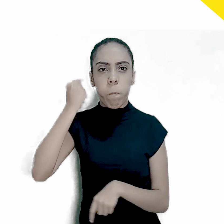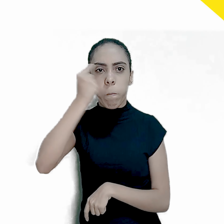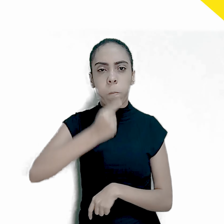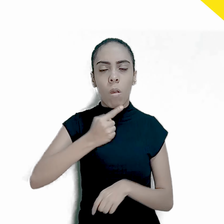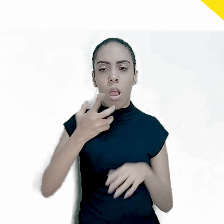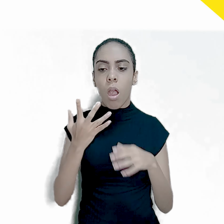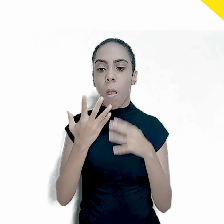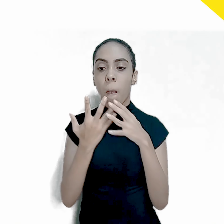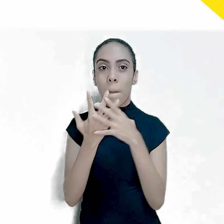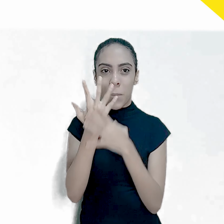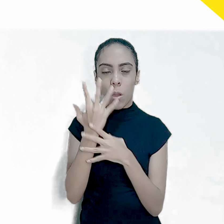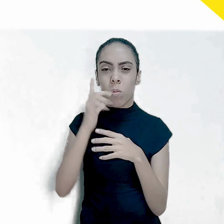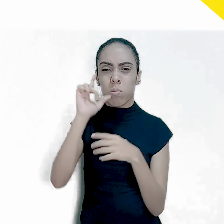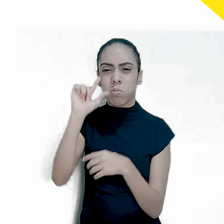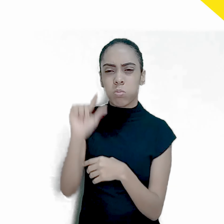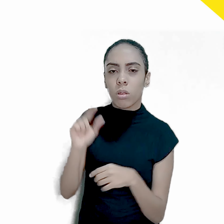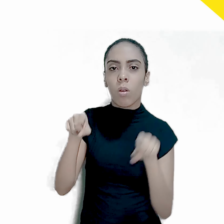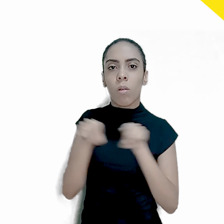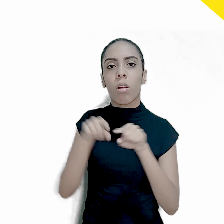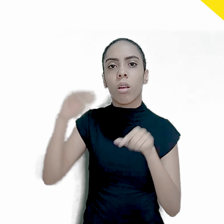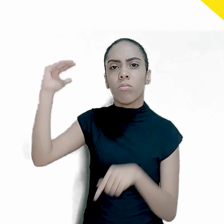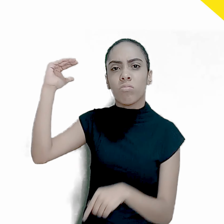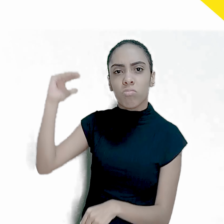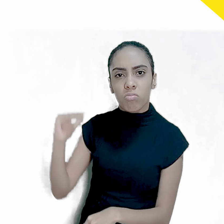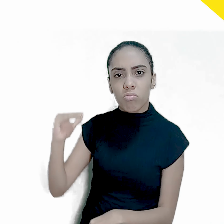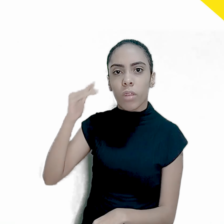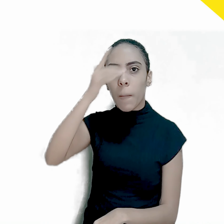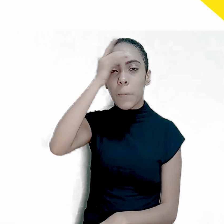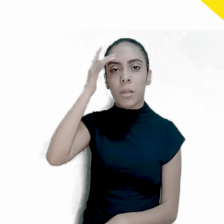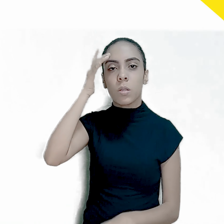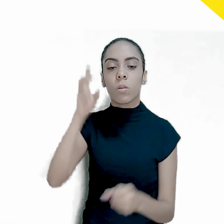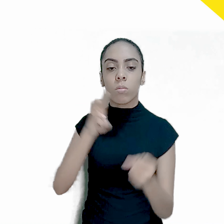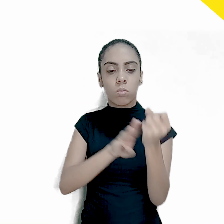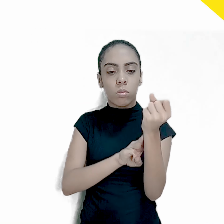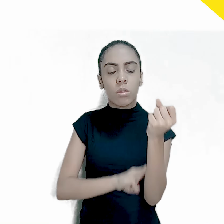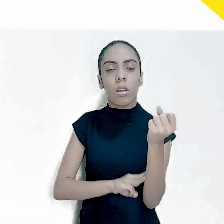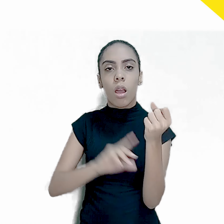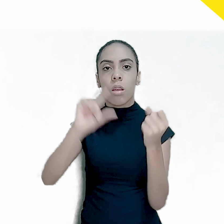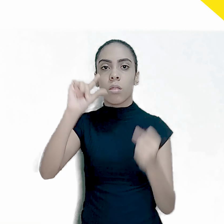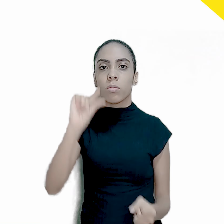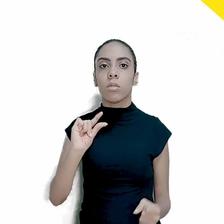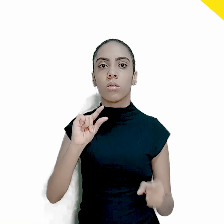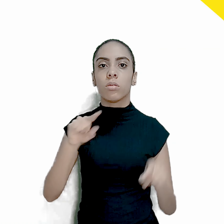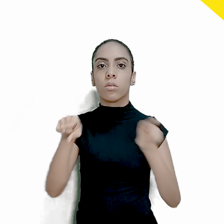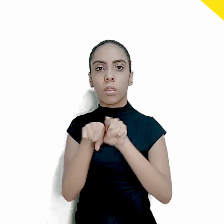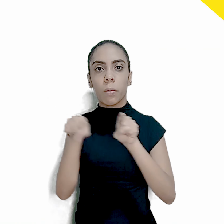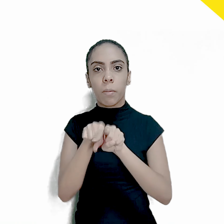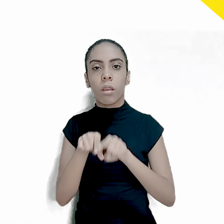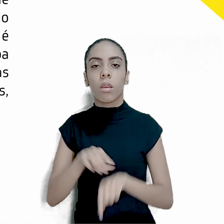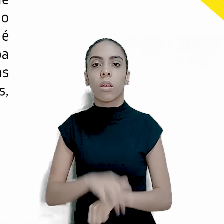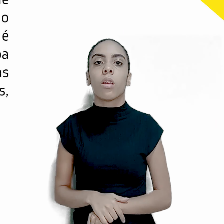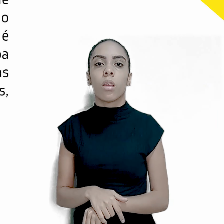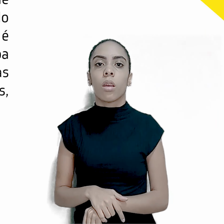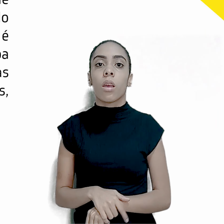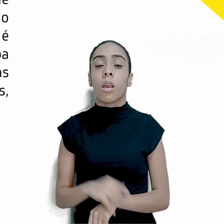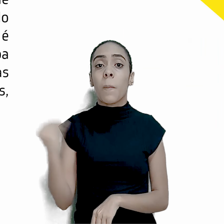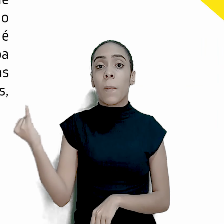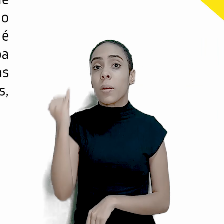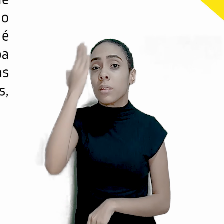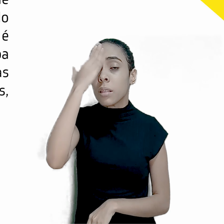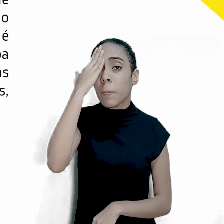arredondado, mãos menores, baixa estatura e diminuição do tônus muscular É importante saber que a